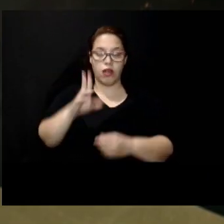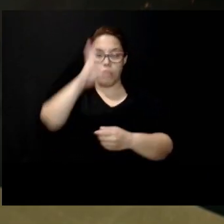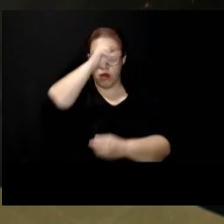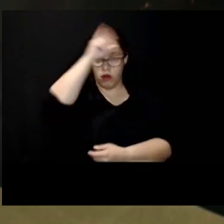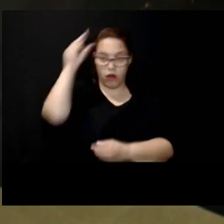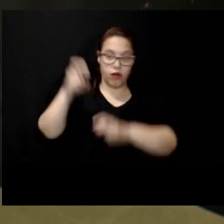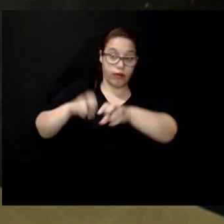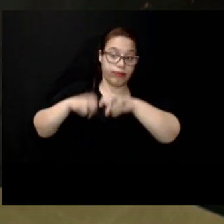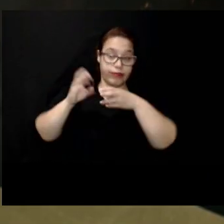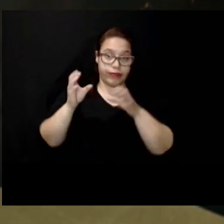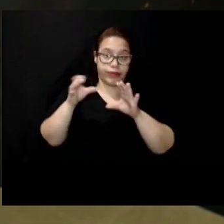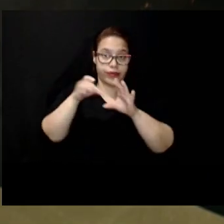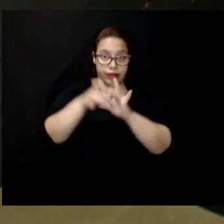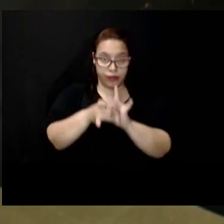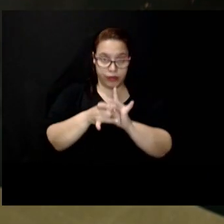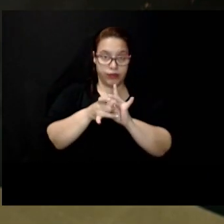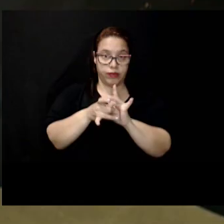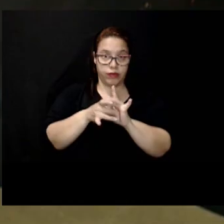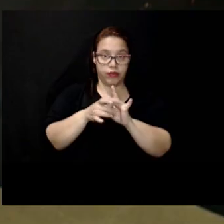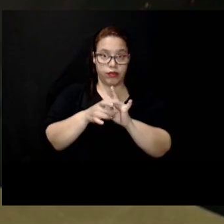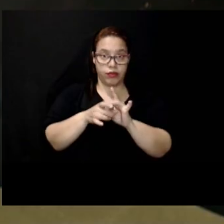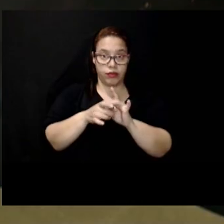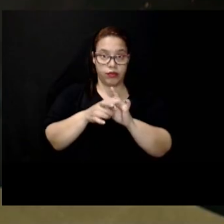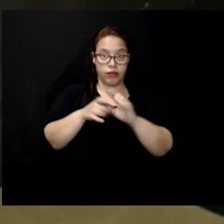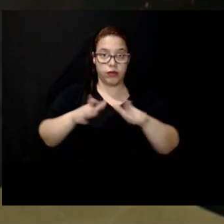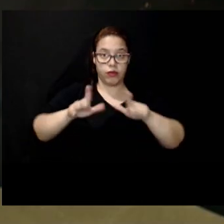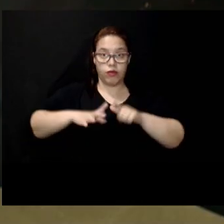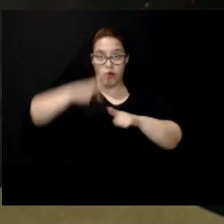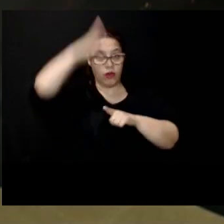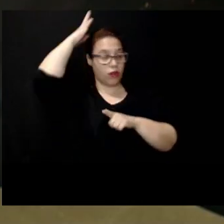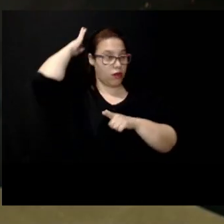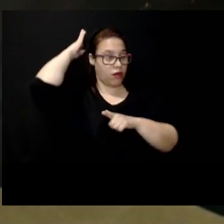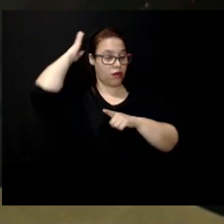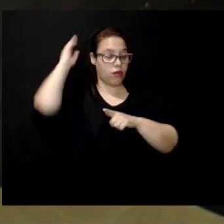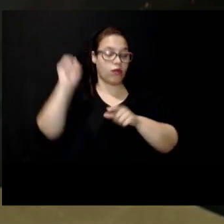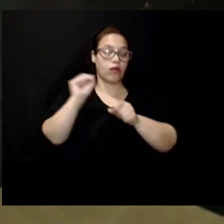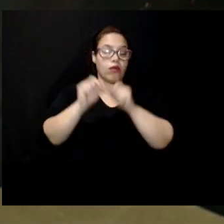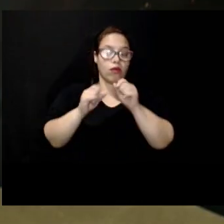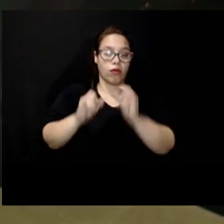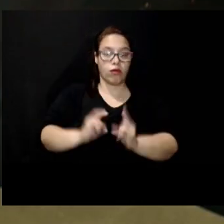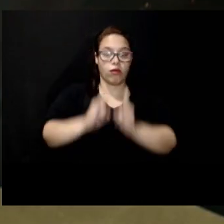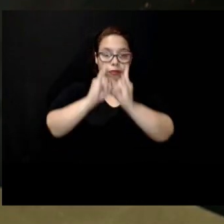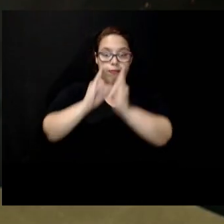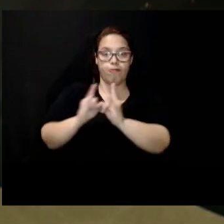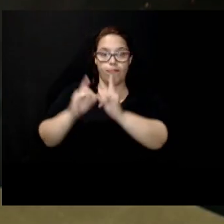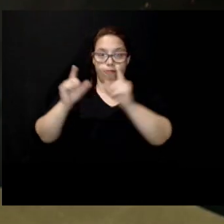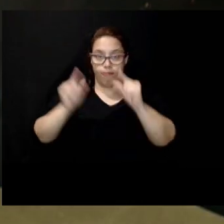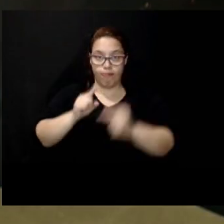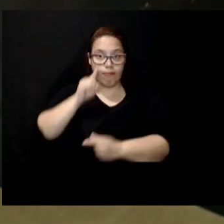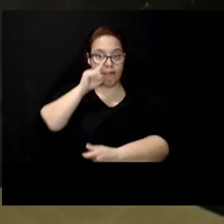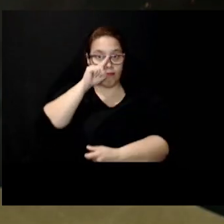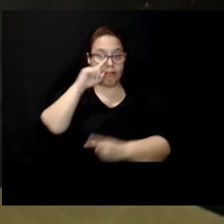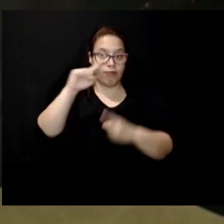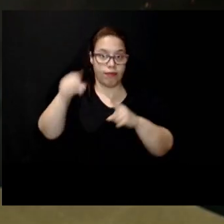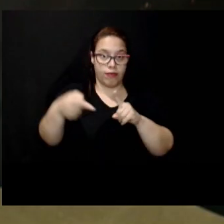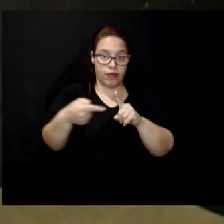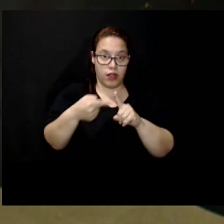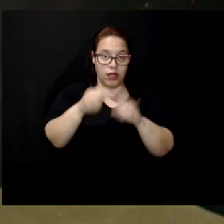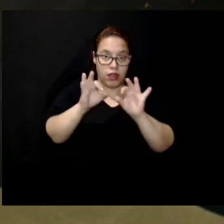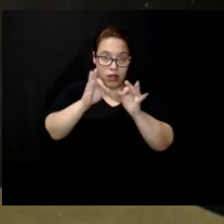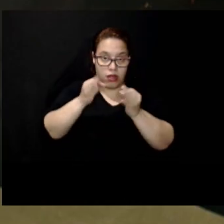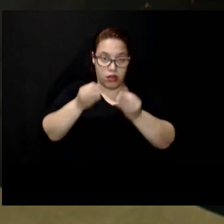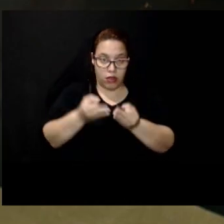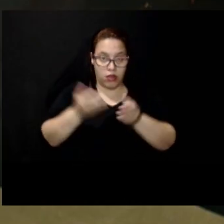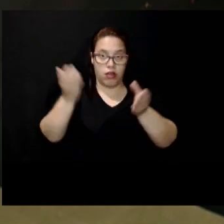o certificado de licença do Corpo de Bombeiros para edificações de baixo risco. O objetivo é simplificar processos,